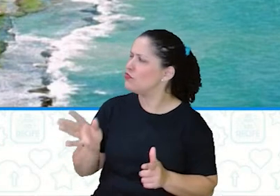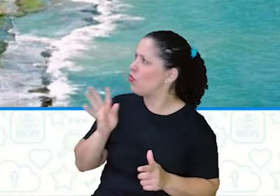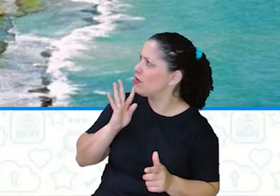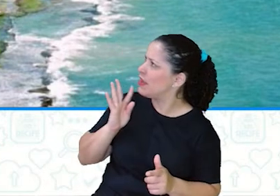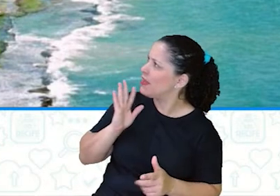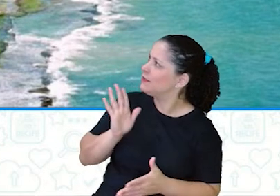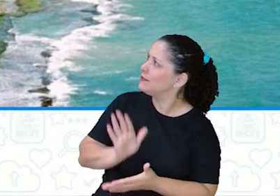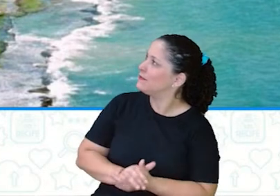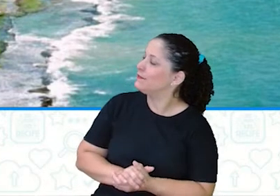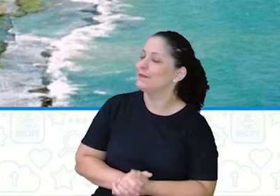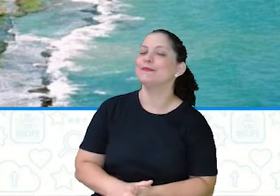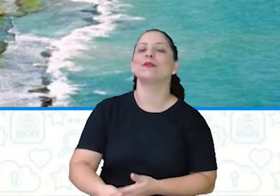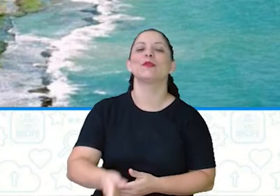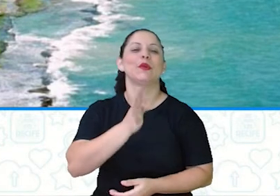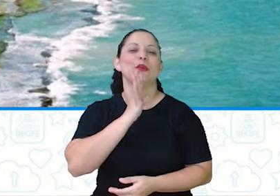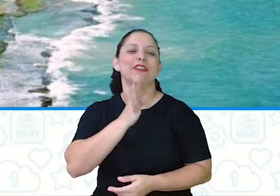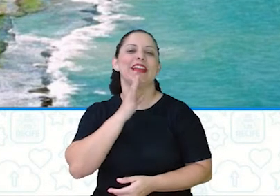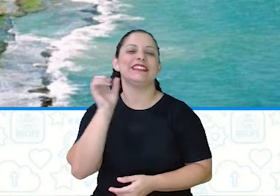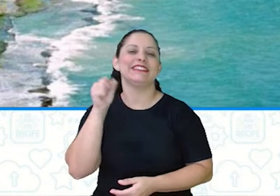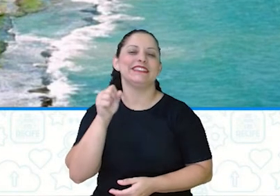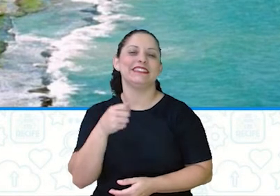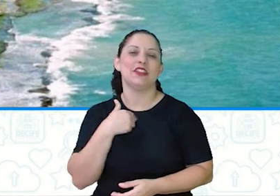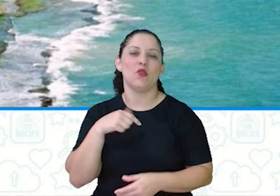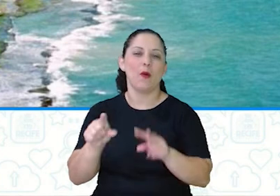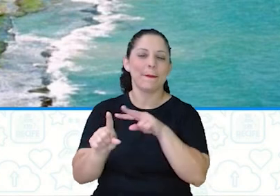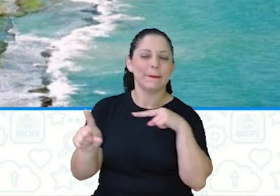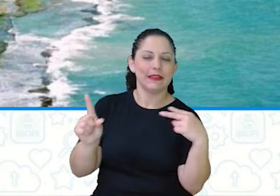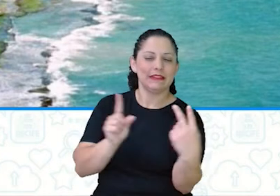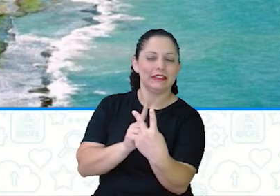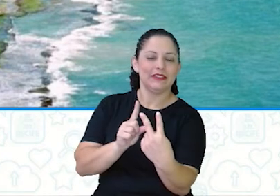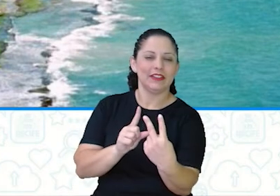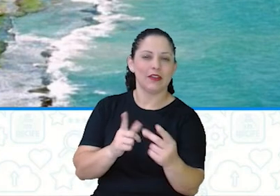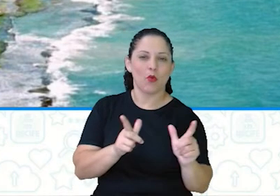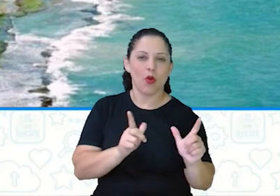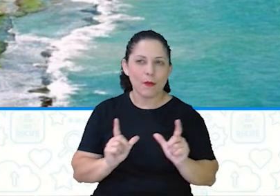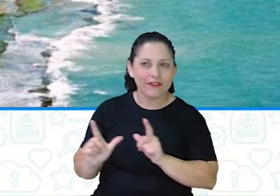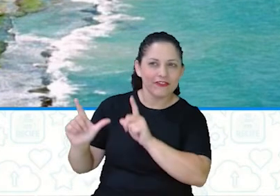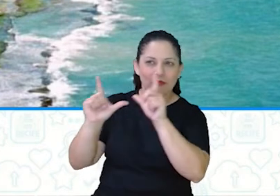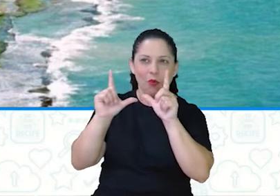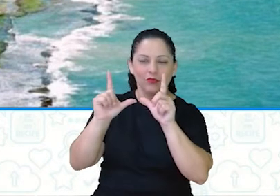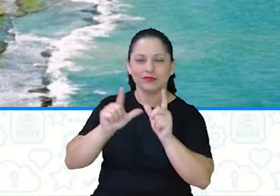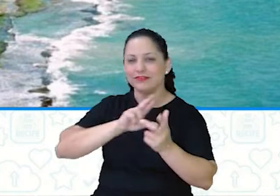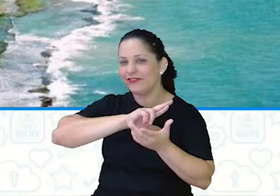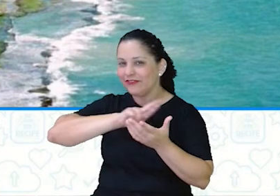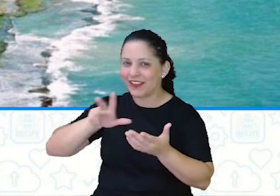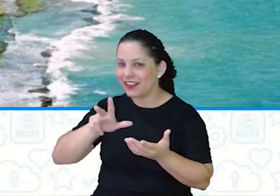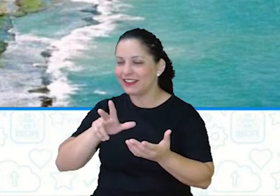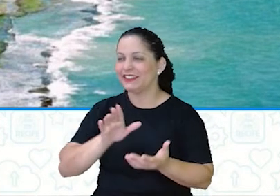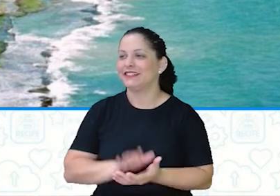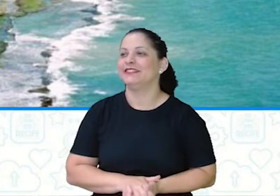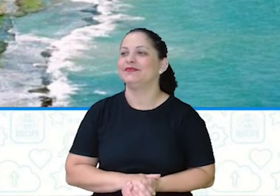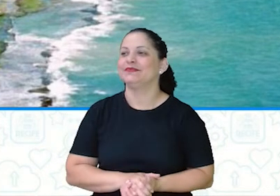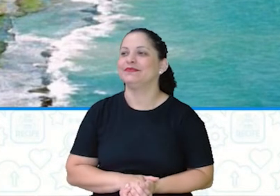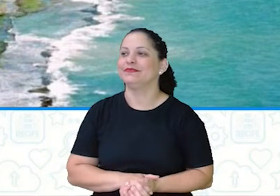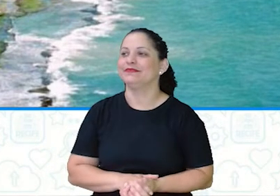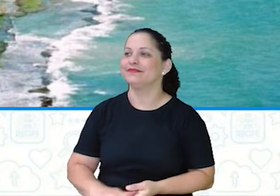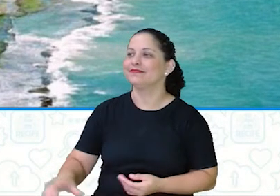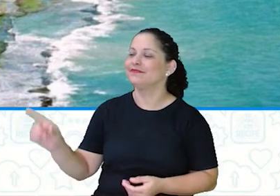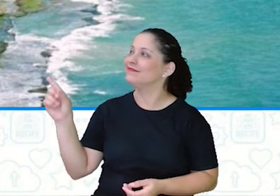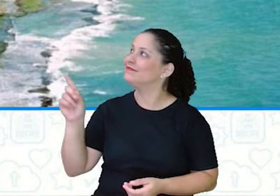eu conheça, mas... Conhece, só que é porque eu peguei uma perspectiva diferente. Pois é, professora. Qual Essa foi a daqui, perspectiva?